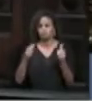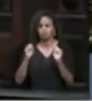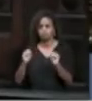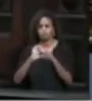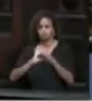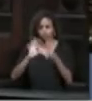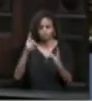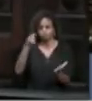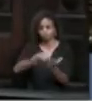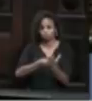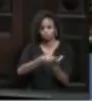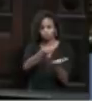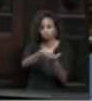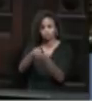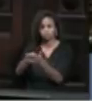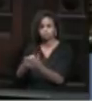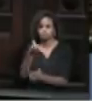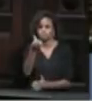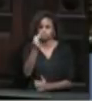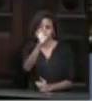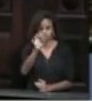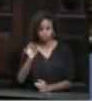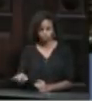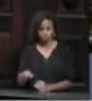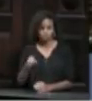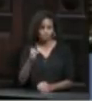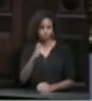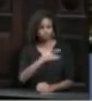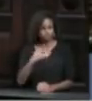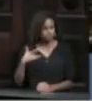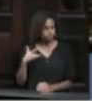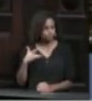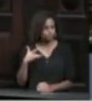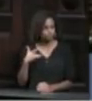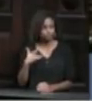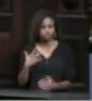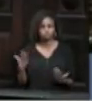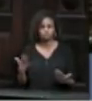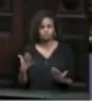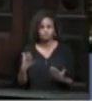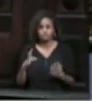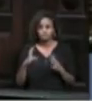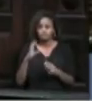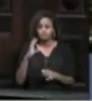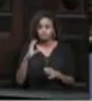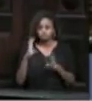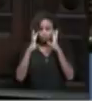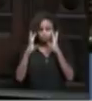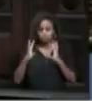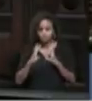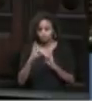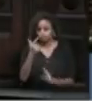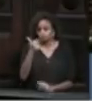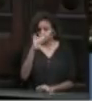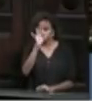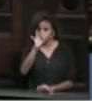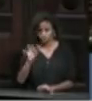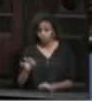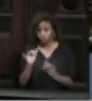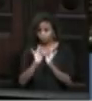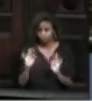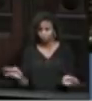6% da saúde. Atenção, deputado, 12% é o mínimo, é o mínimo. Ele deveria ter vergonha